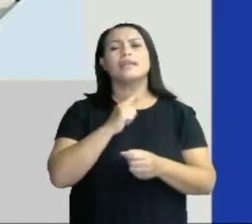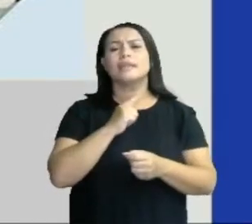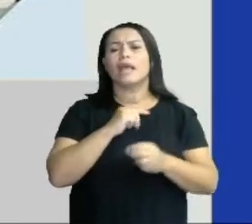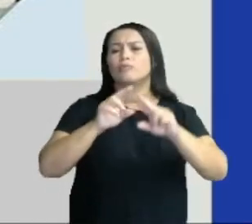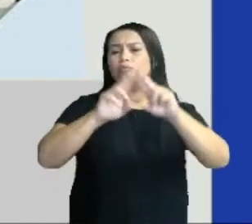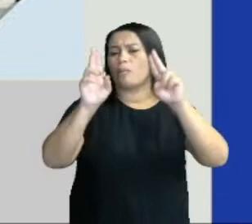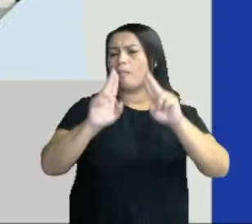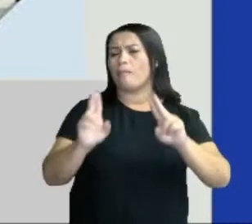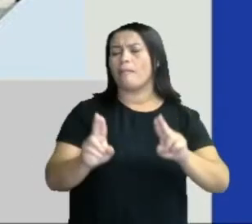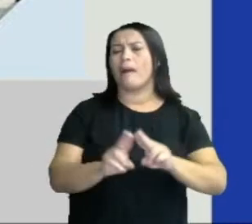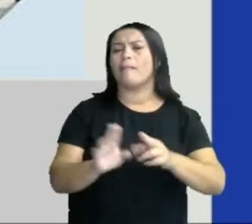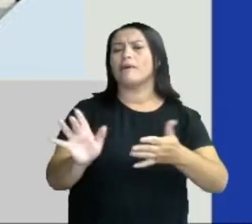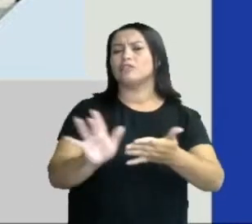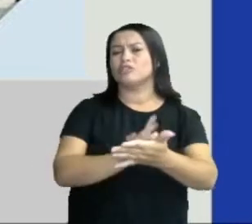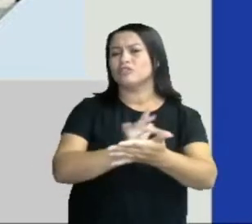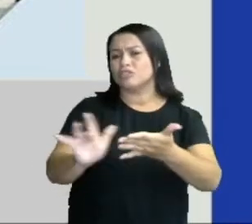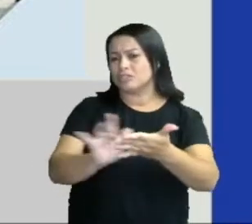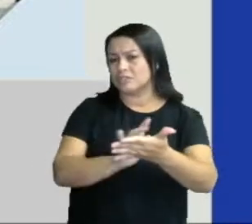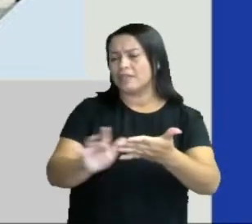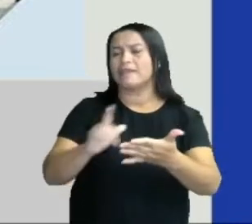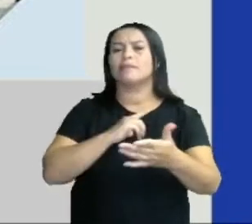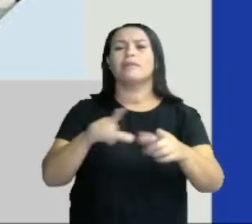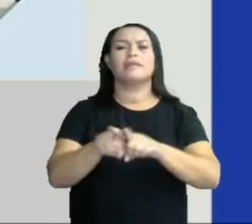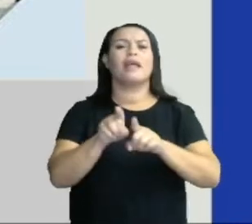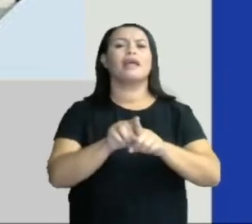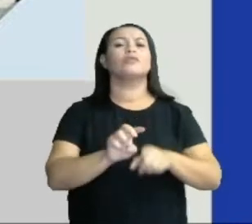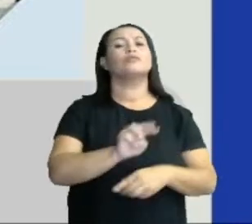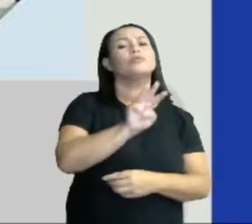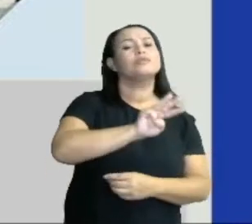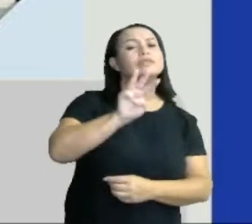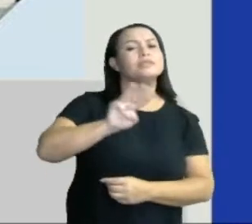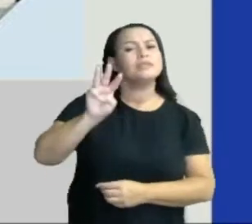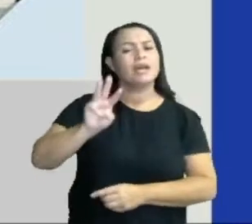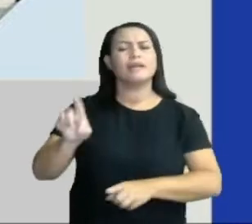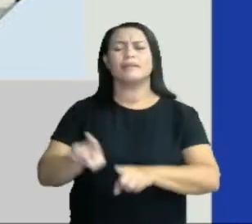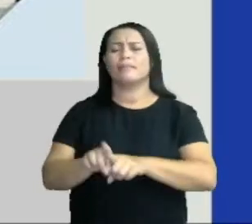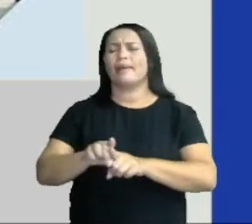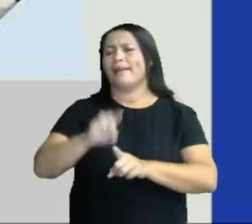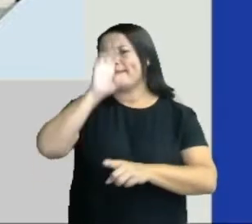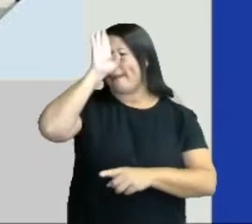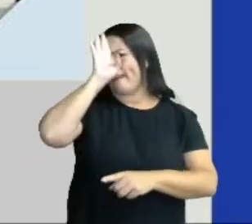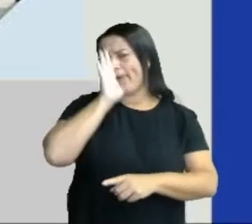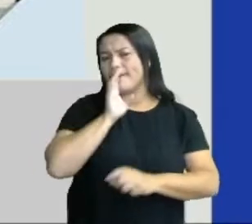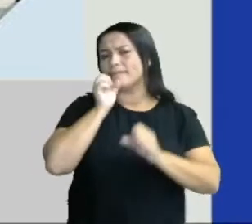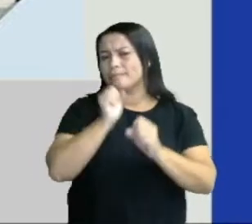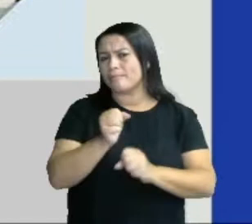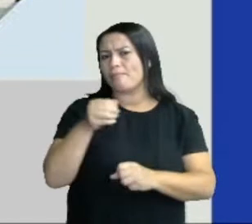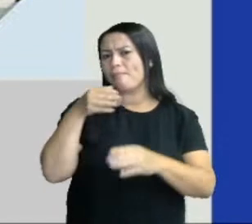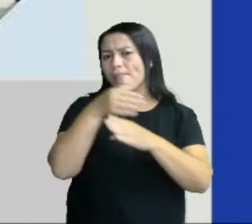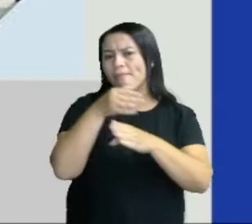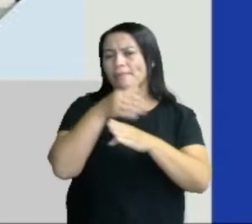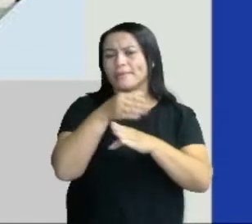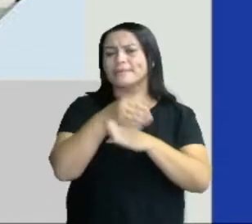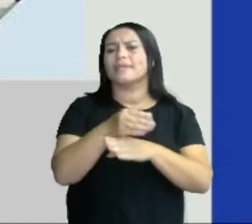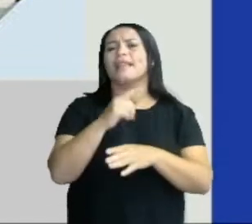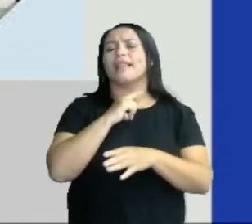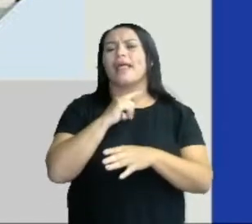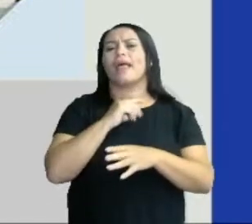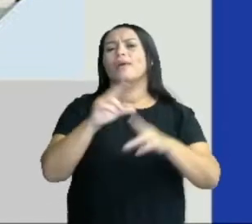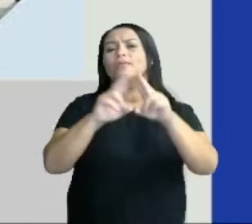mapas digitais que você pode acessar em vários sites, né, gratuitamente, mapas interativos que você pode,